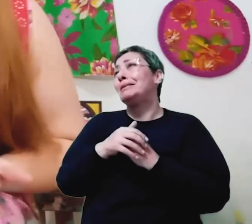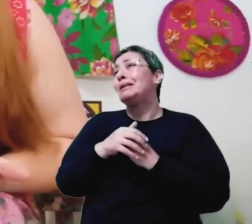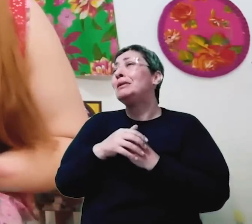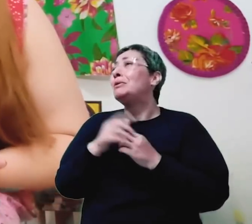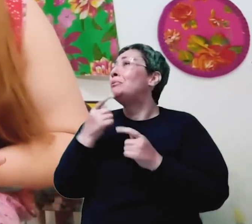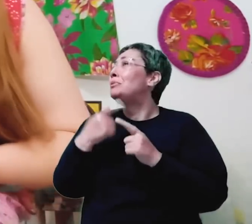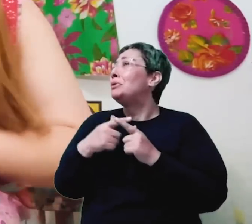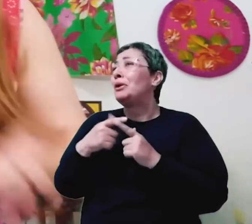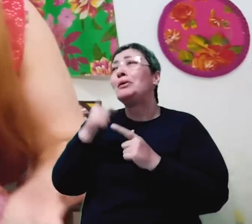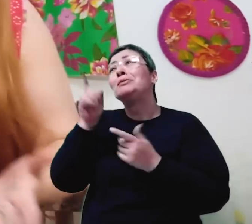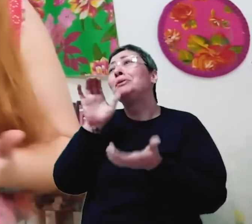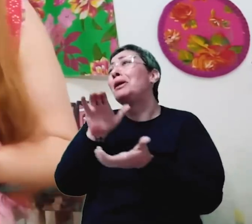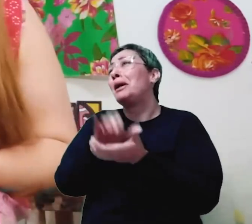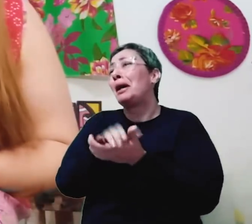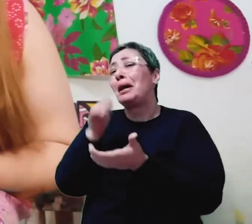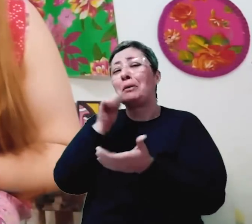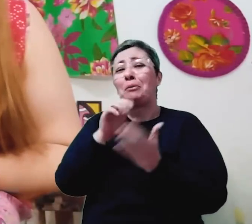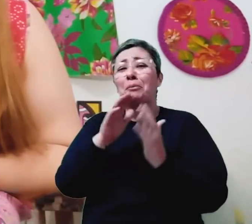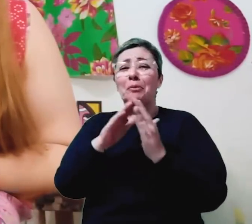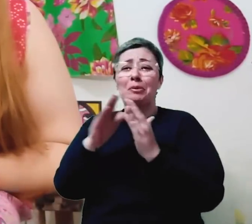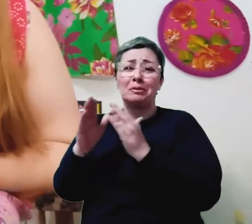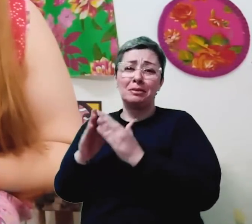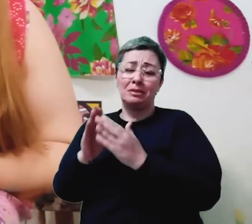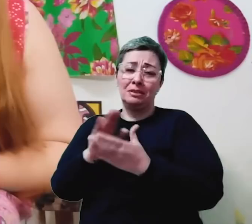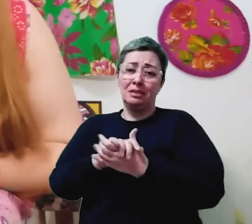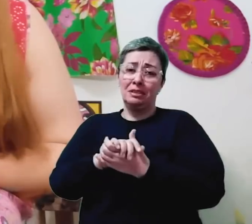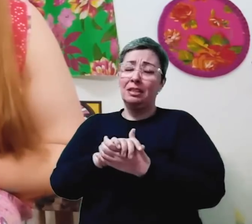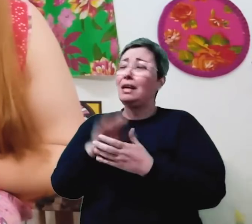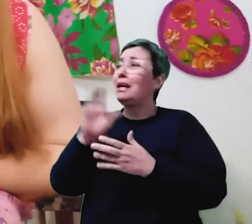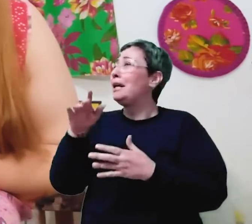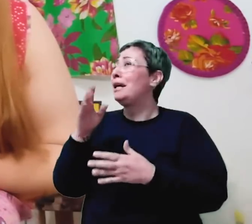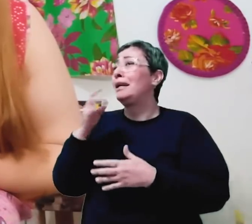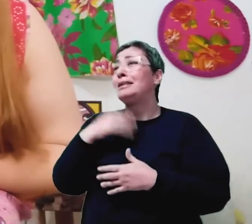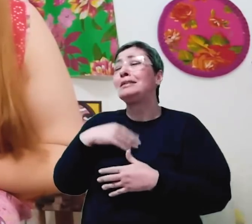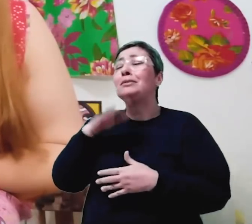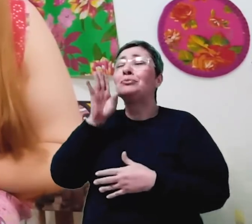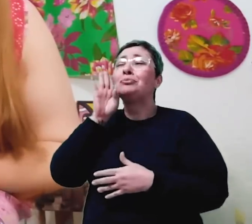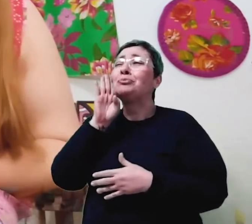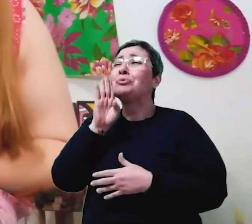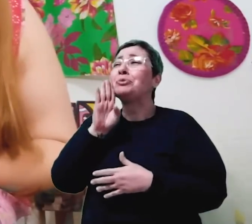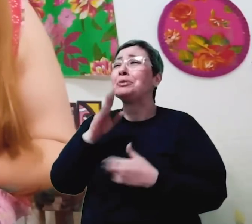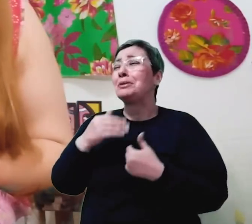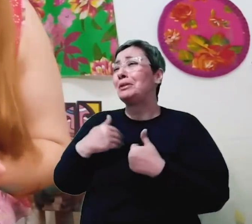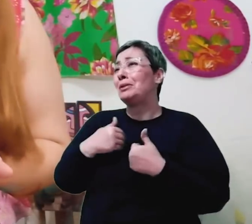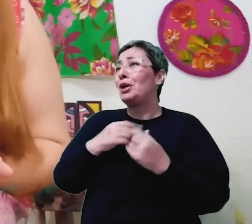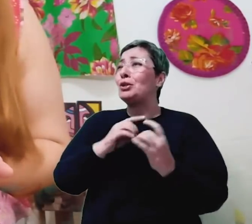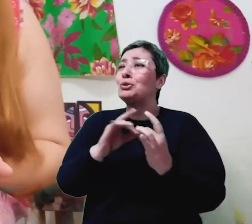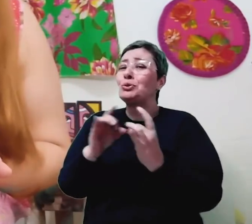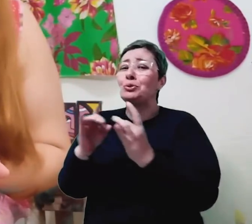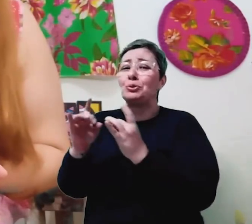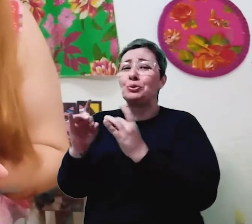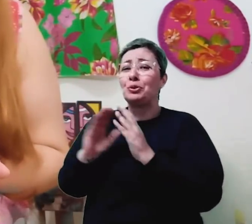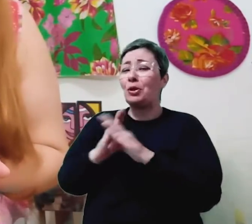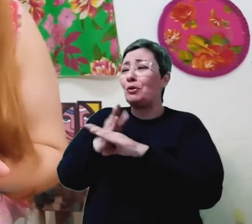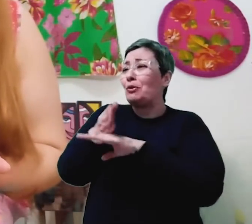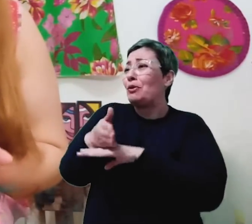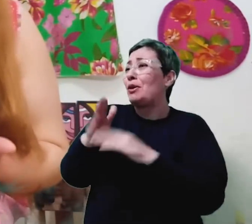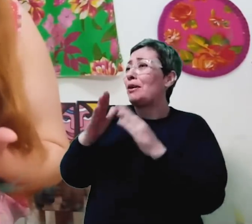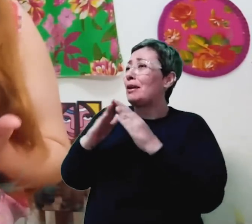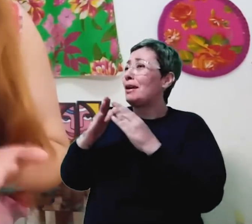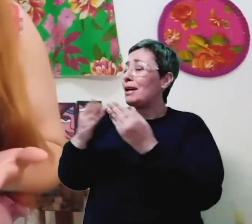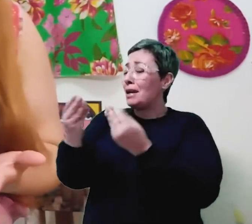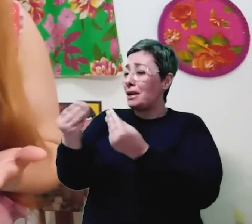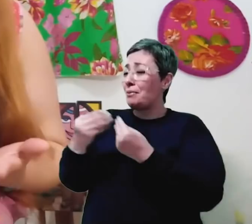por que você não se casa com a vizinha? Ela é tão boa para mim. Todos os dias quando eu vou à sua casa, ela me